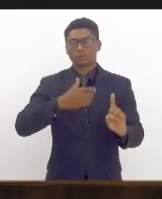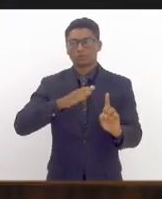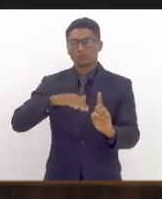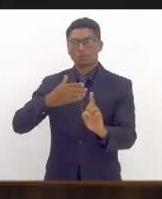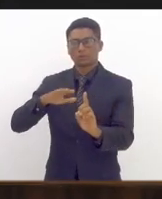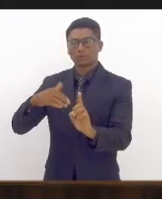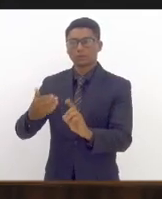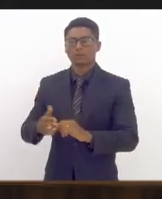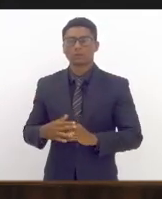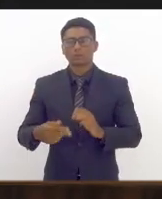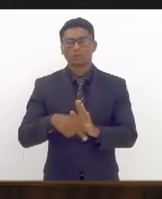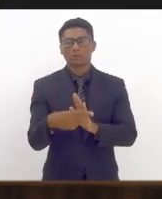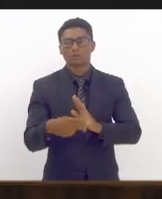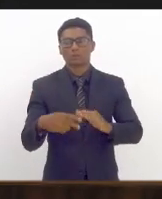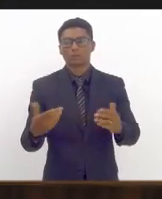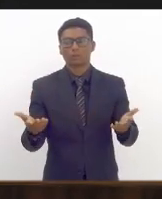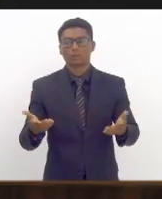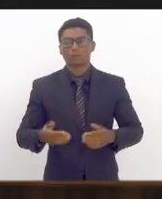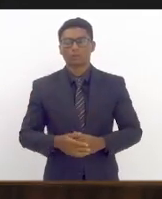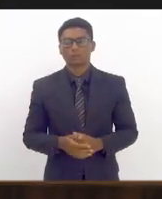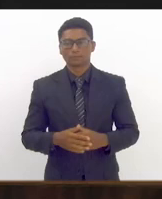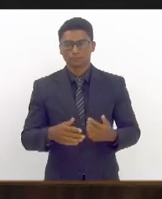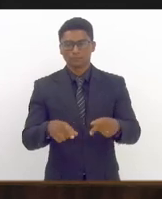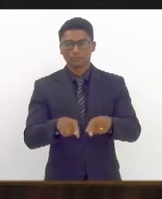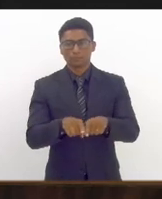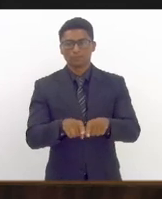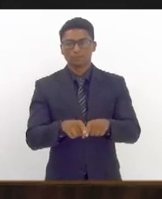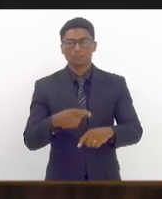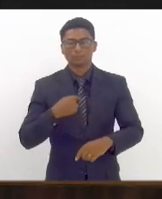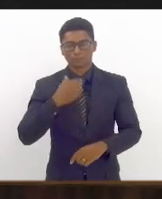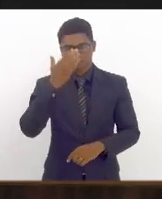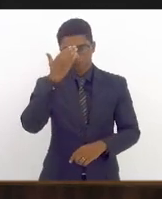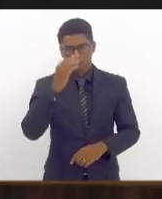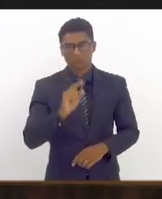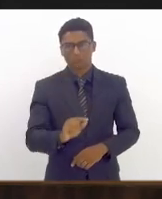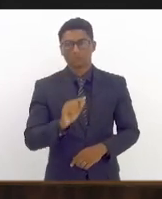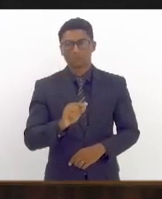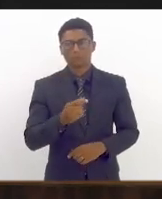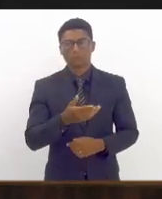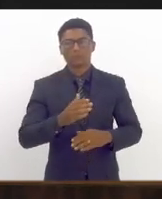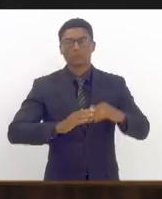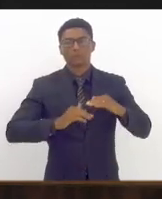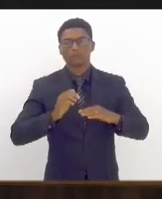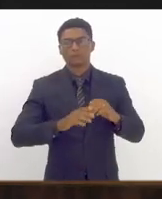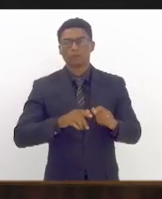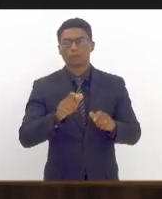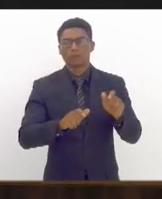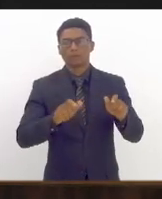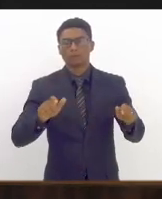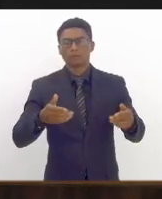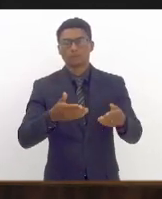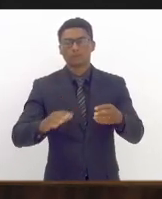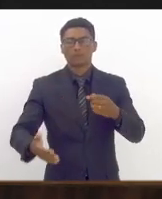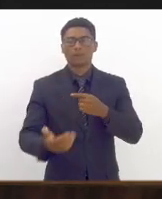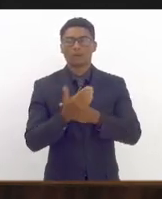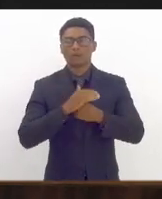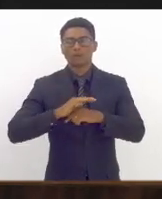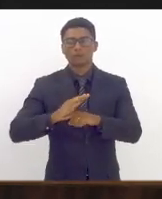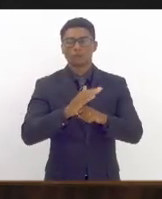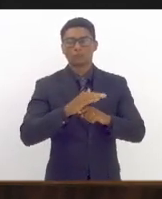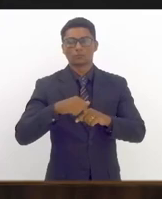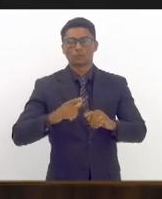de hoje também não posso deixar de agradecer aos profissionais que contribuíram para